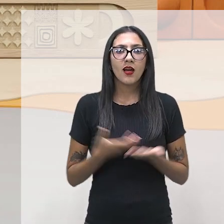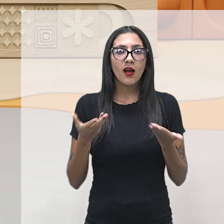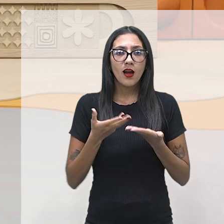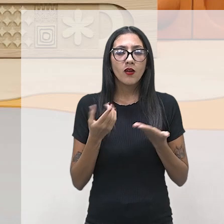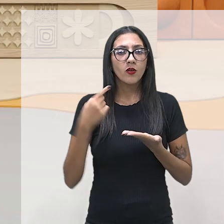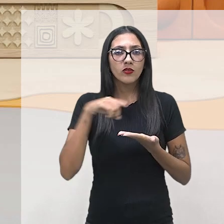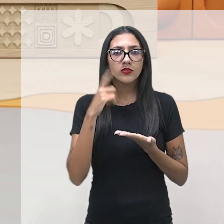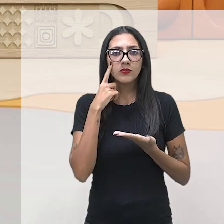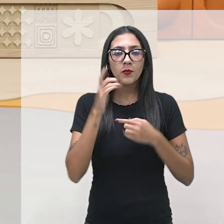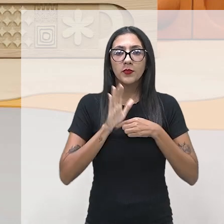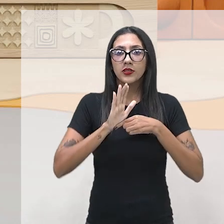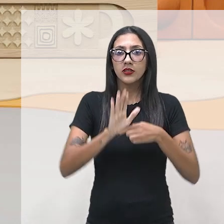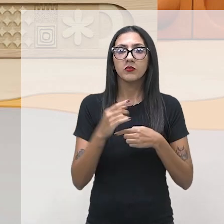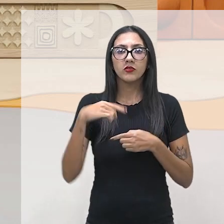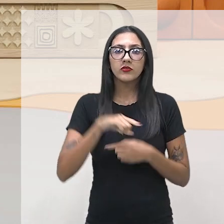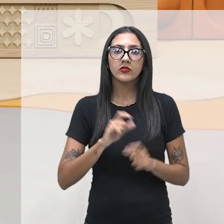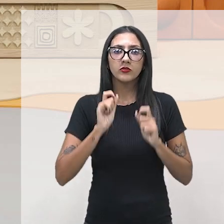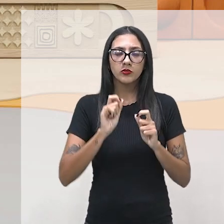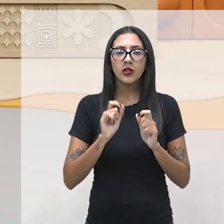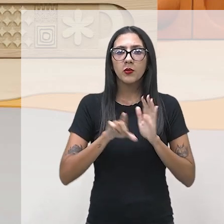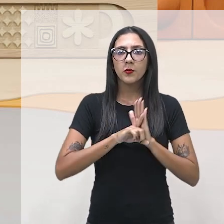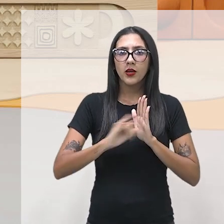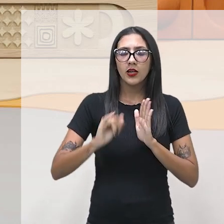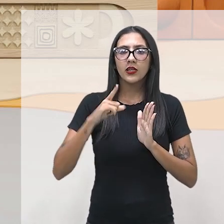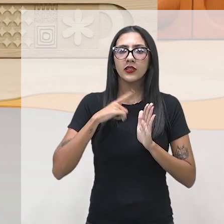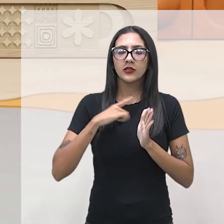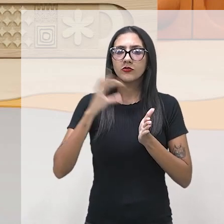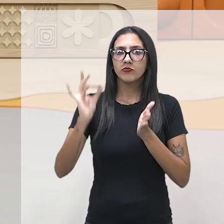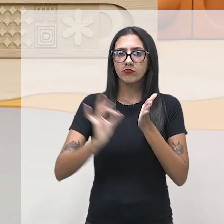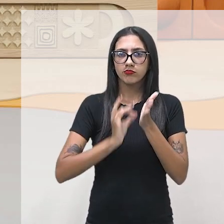a gente vai apresentar para vocês a lei que foi assinada lá em